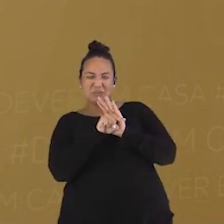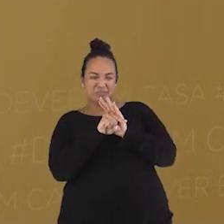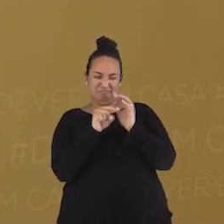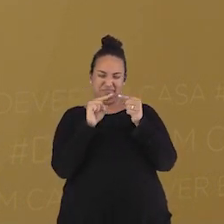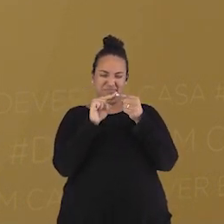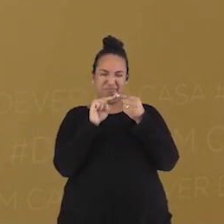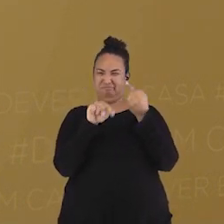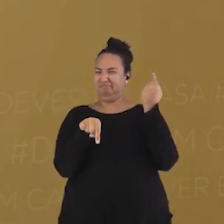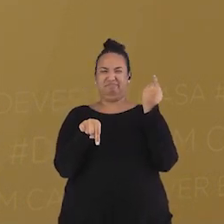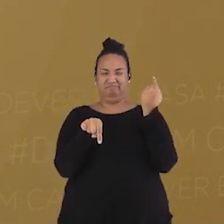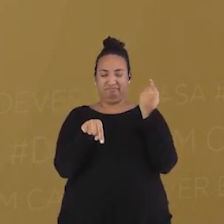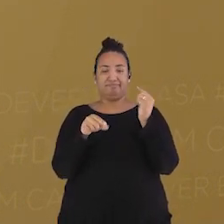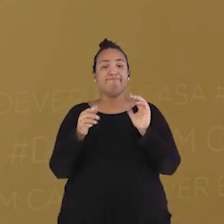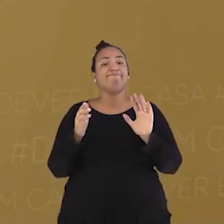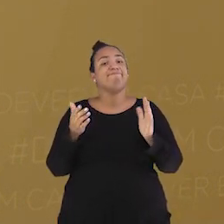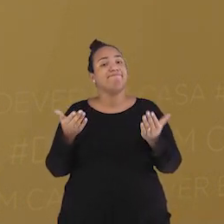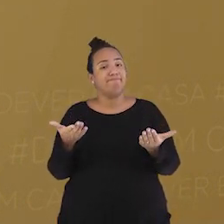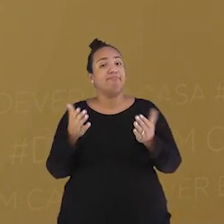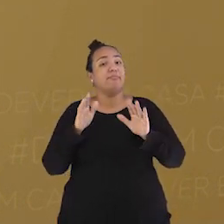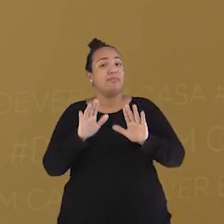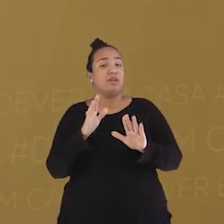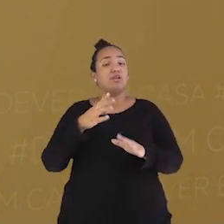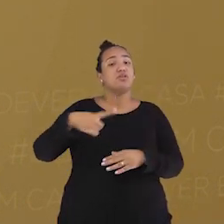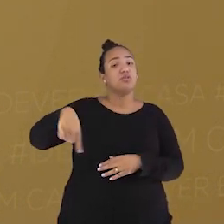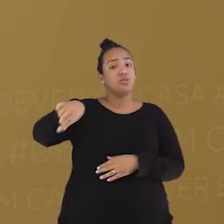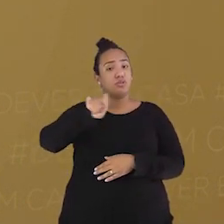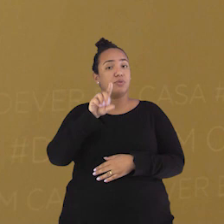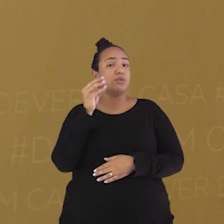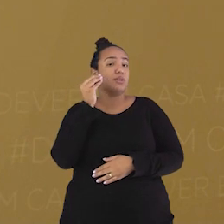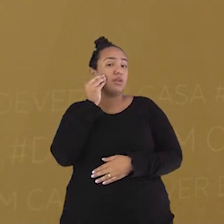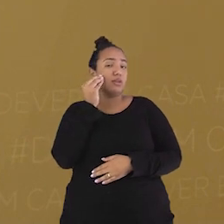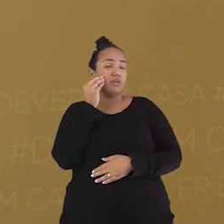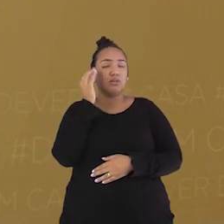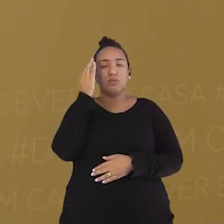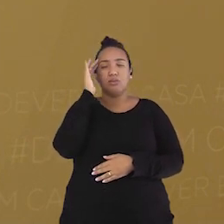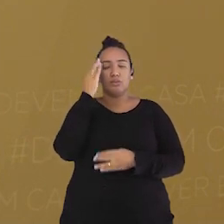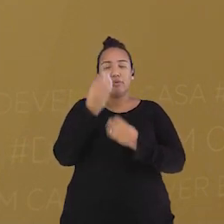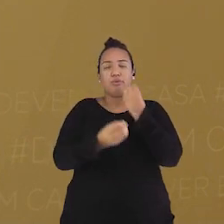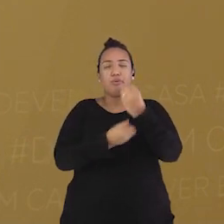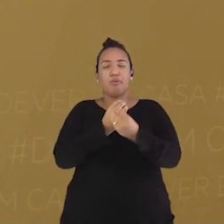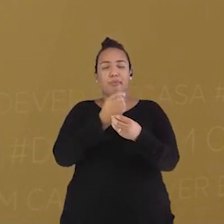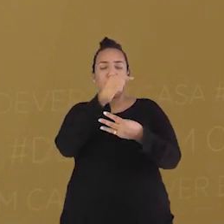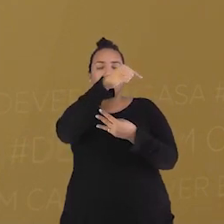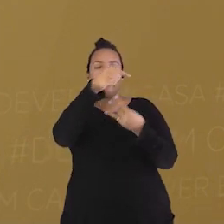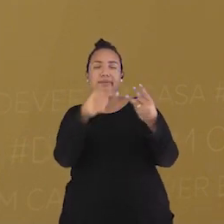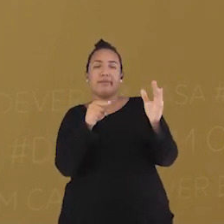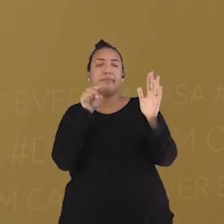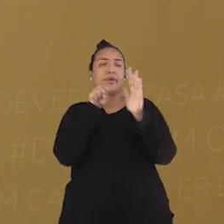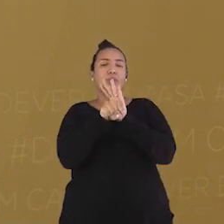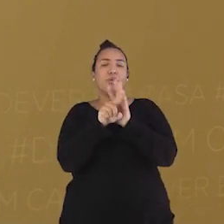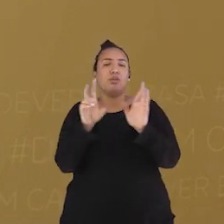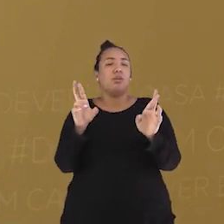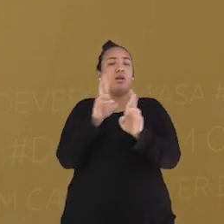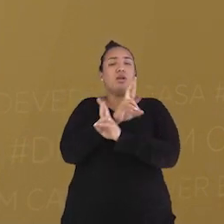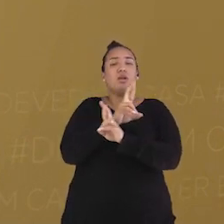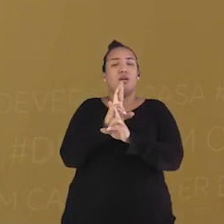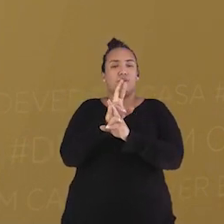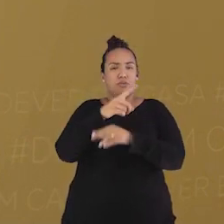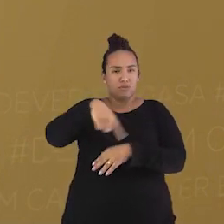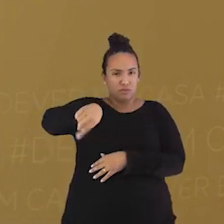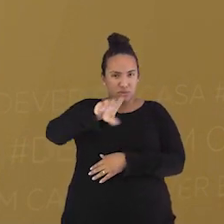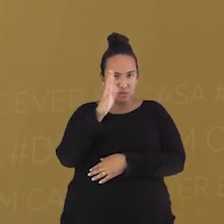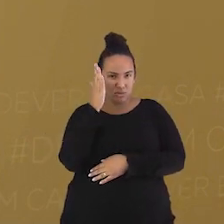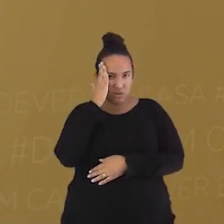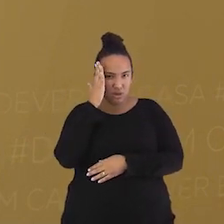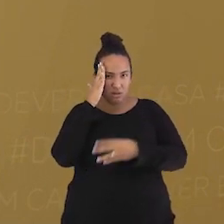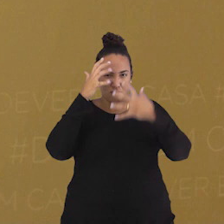ter muita ligação, mas vamos tentar compreender como elas se relacionam. Você sabe o que é